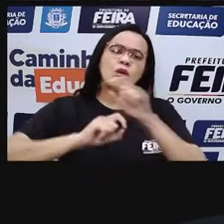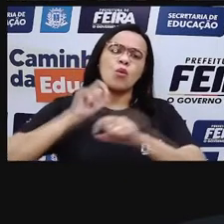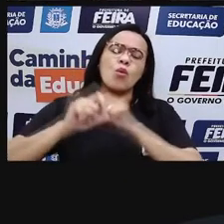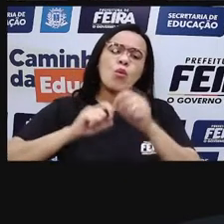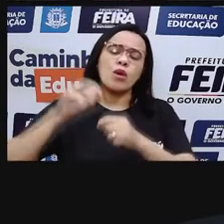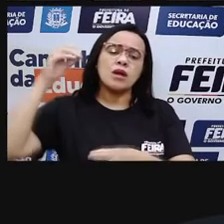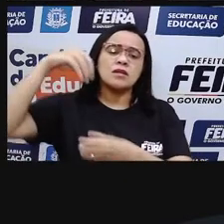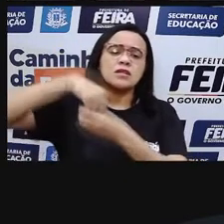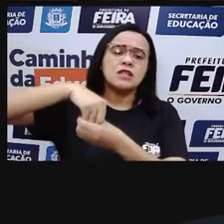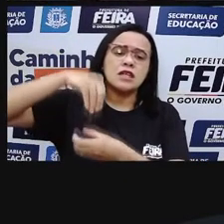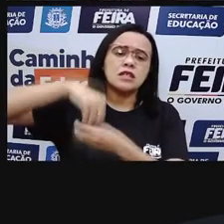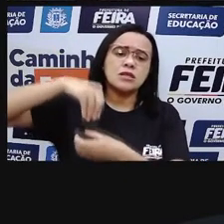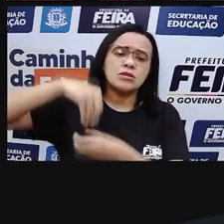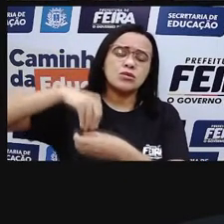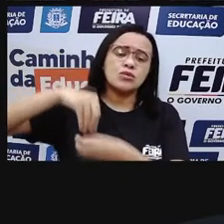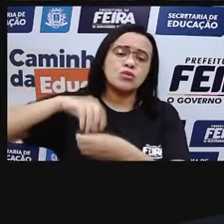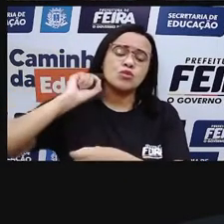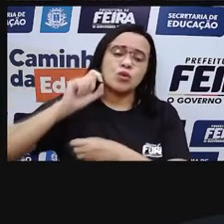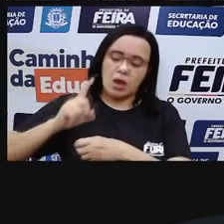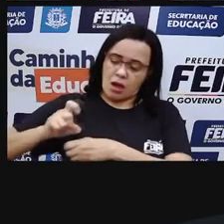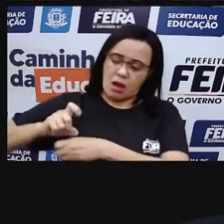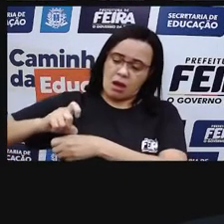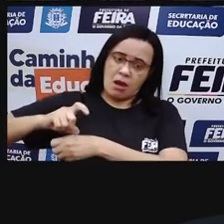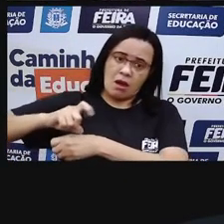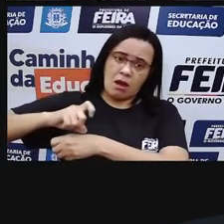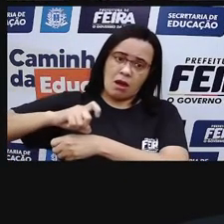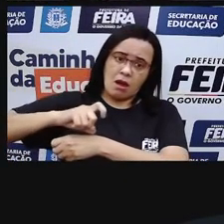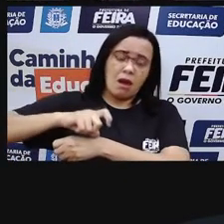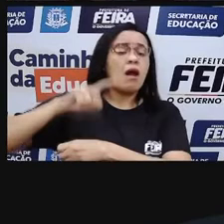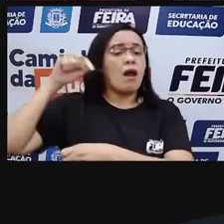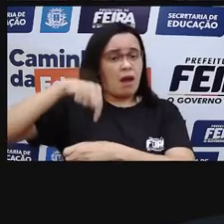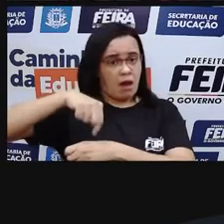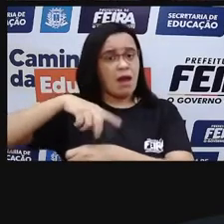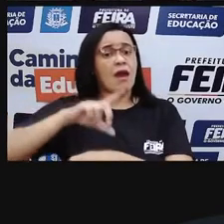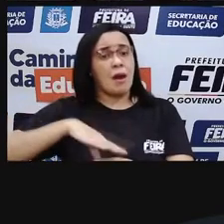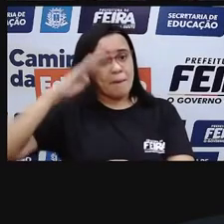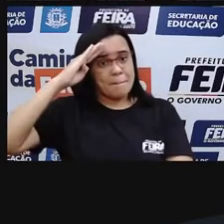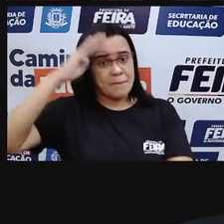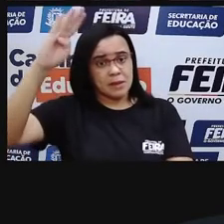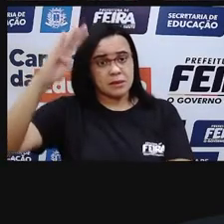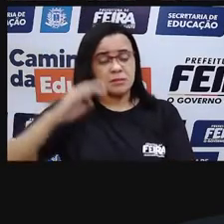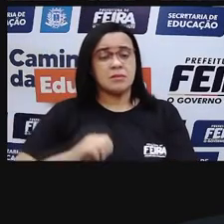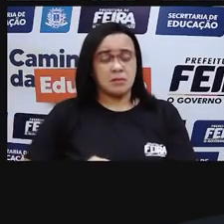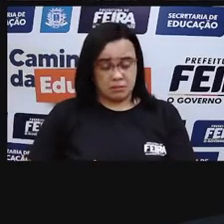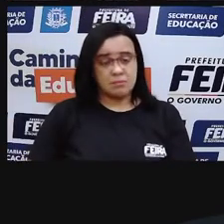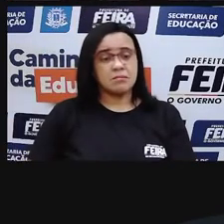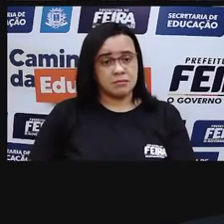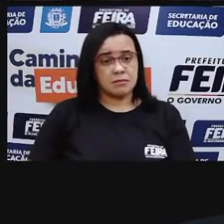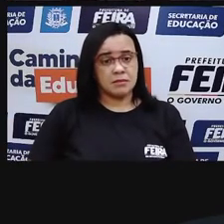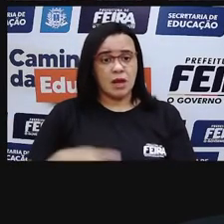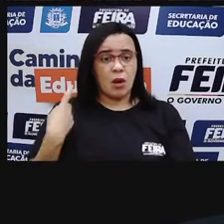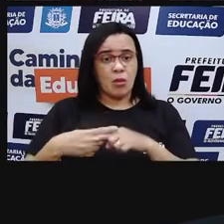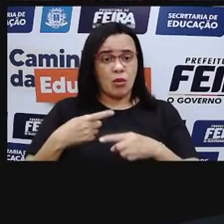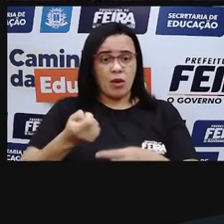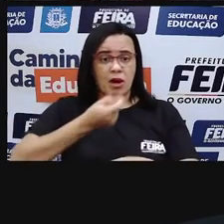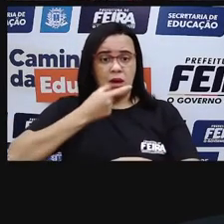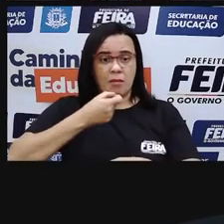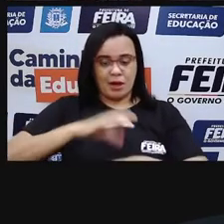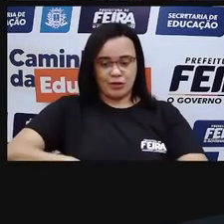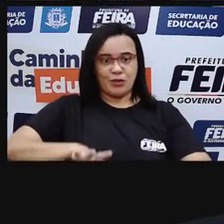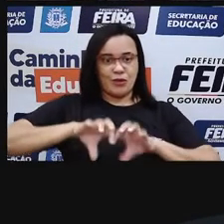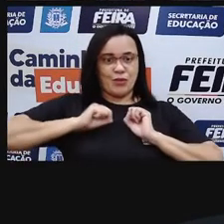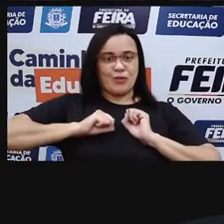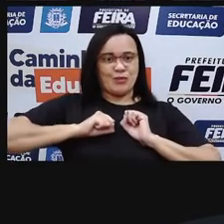composto que vem que é antimicrobiano. E esses antimicrobianos podem ser um antibiótico, um antifúngico, um